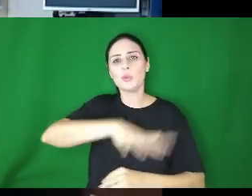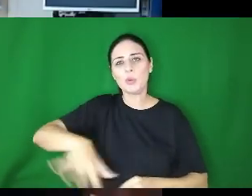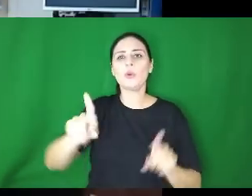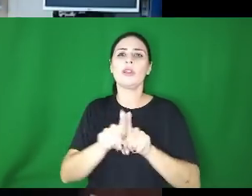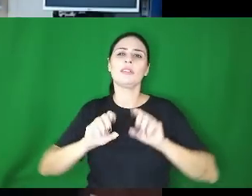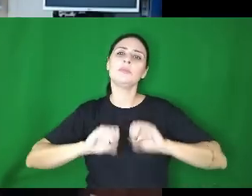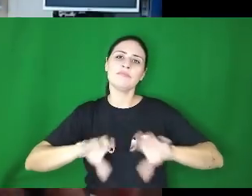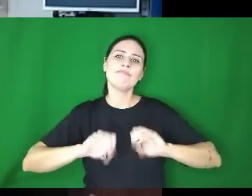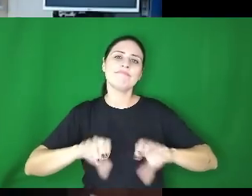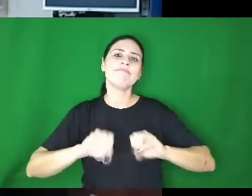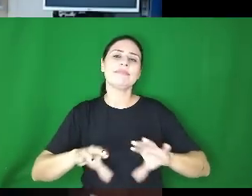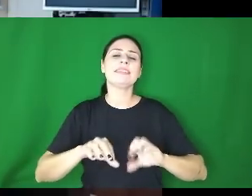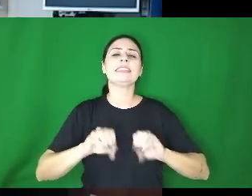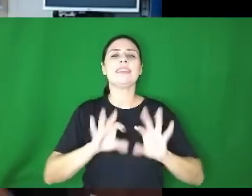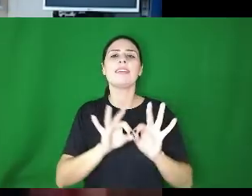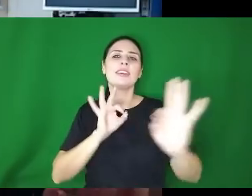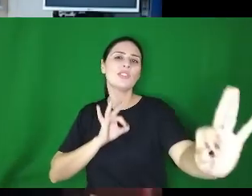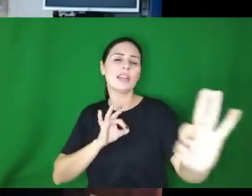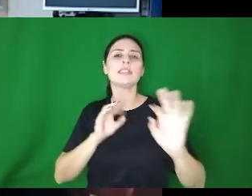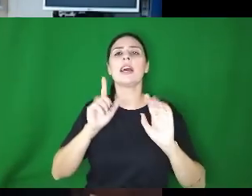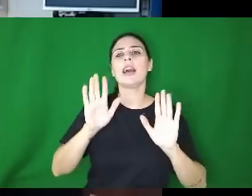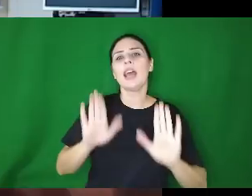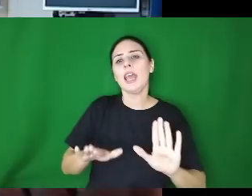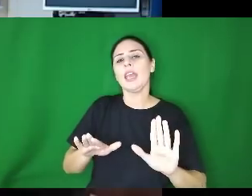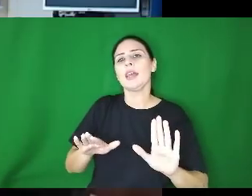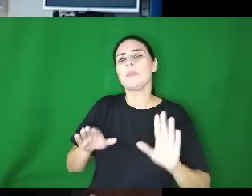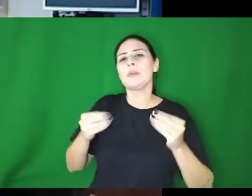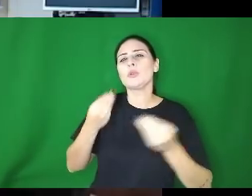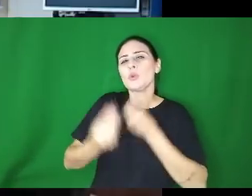né, de reorganização e a elaboração de um